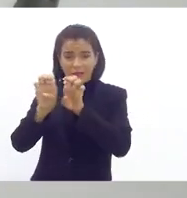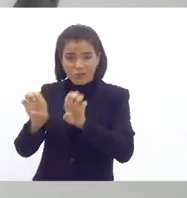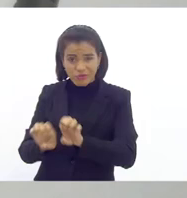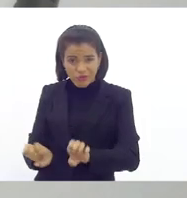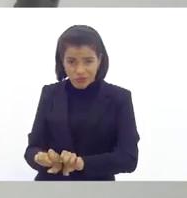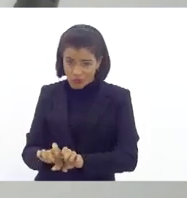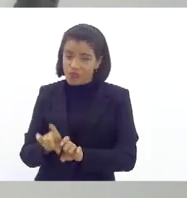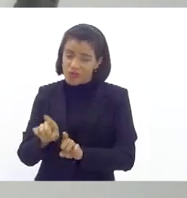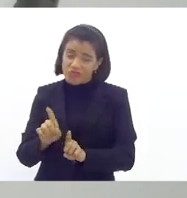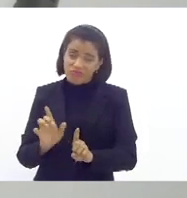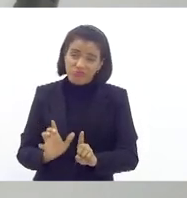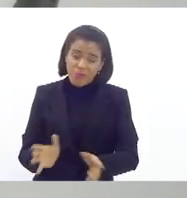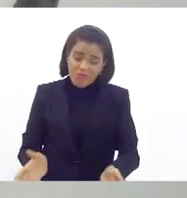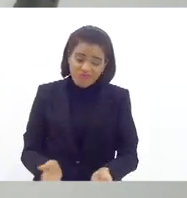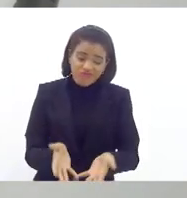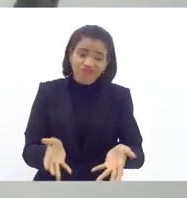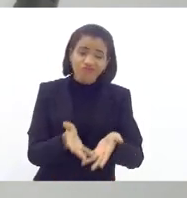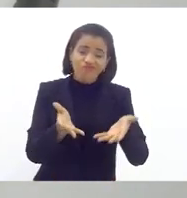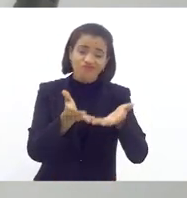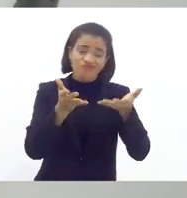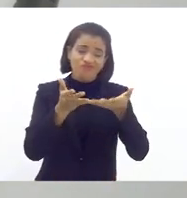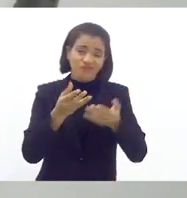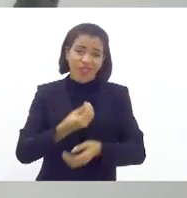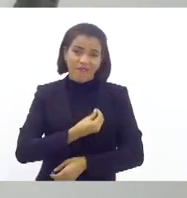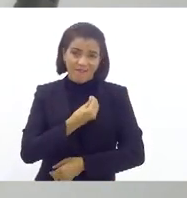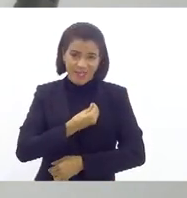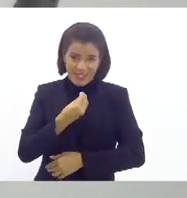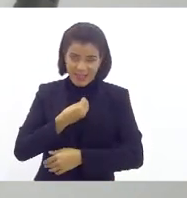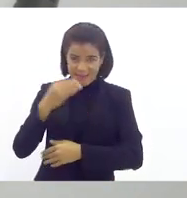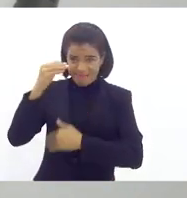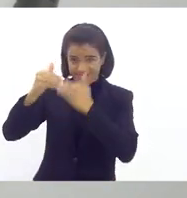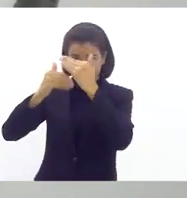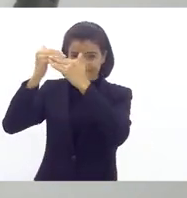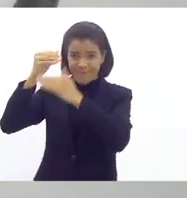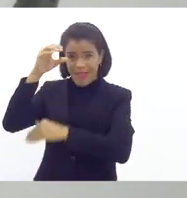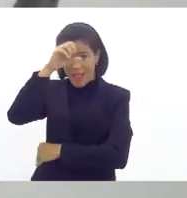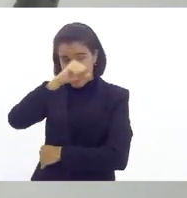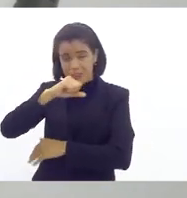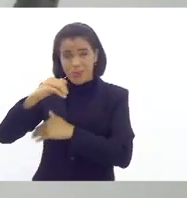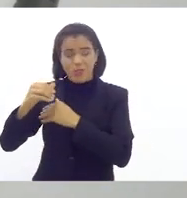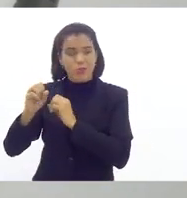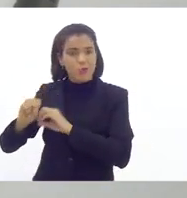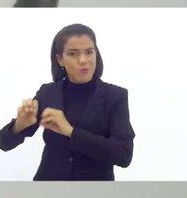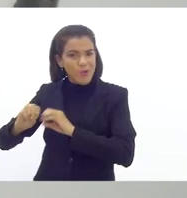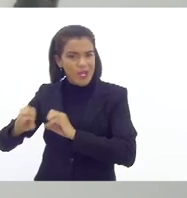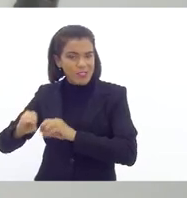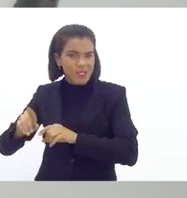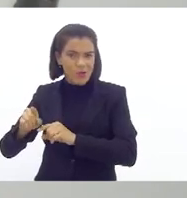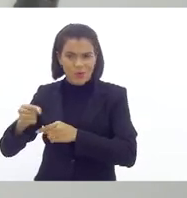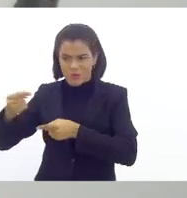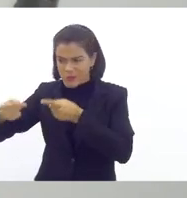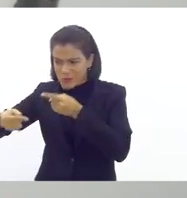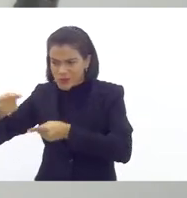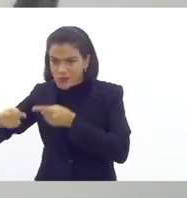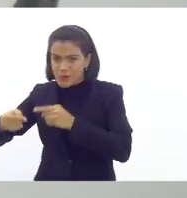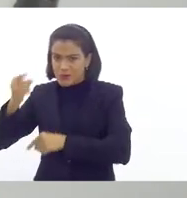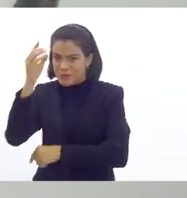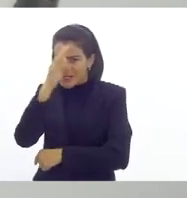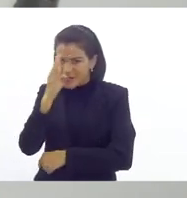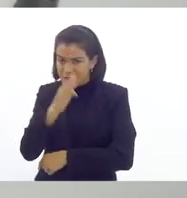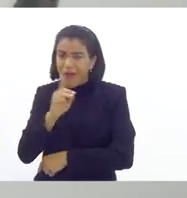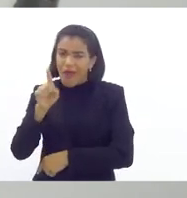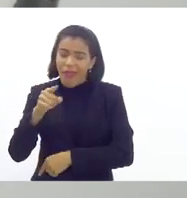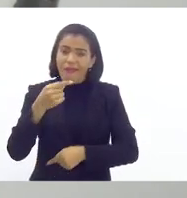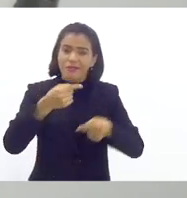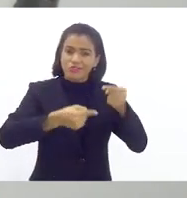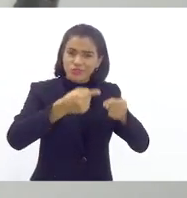influencia a sua vida educacional. Então, discutir educação no Brasil é discutir